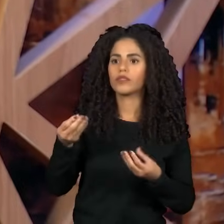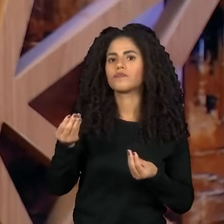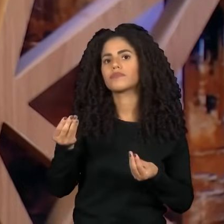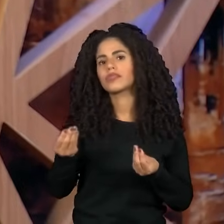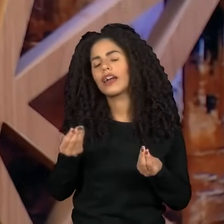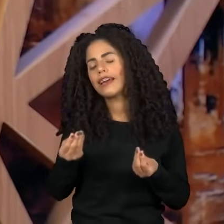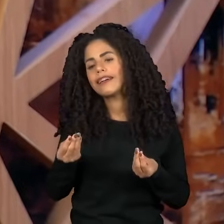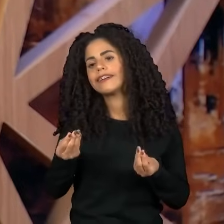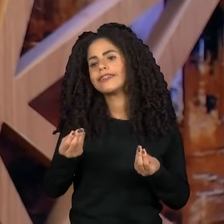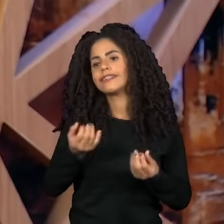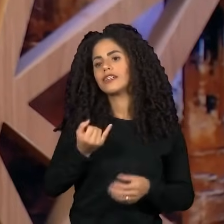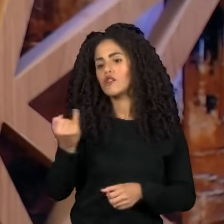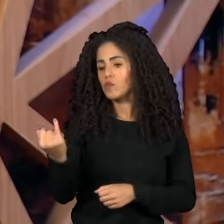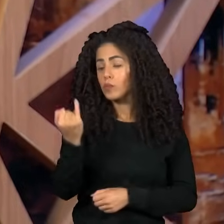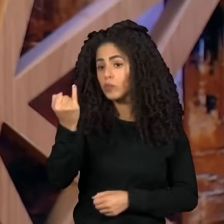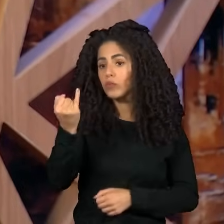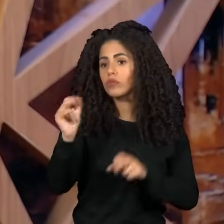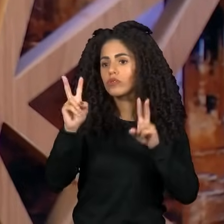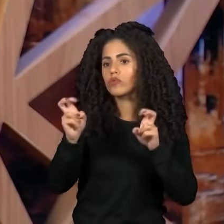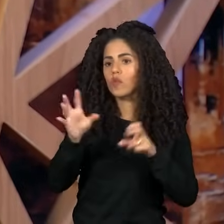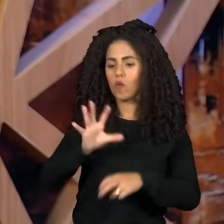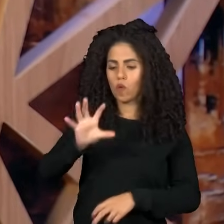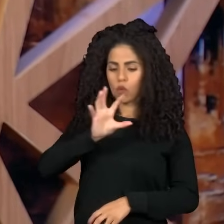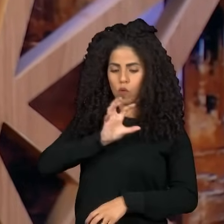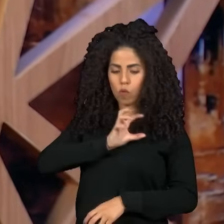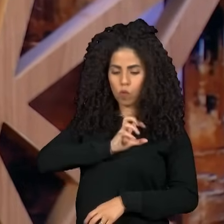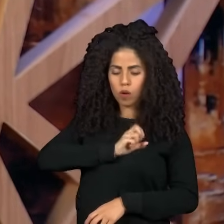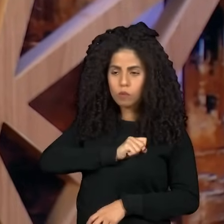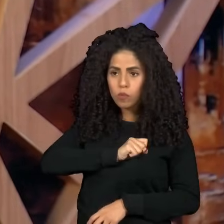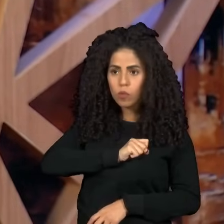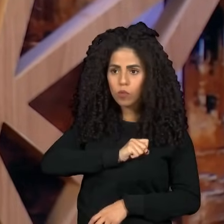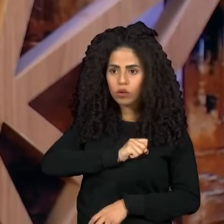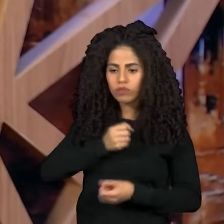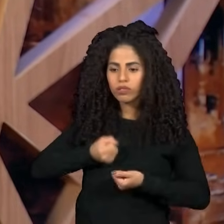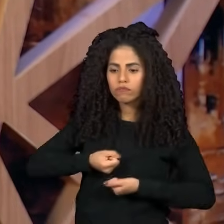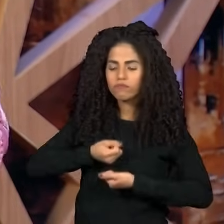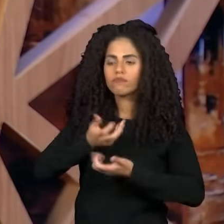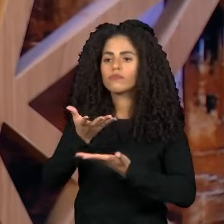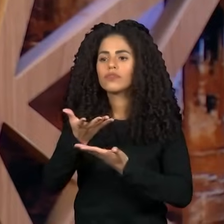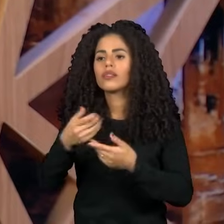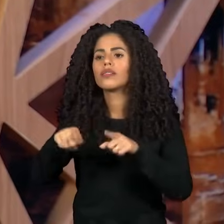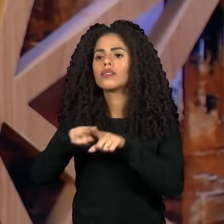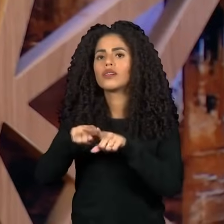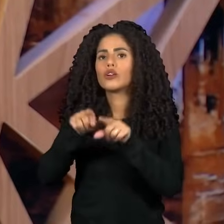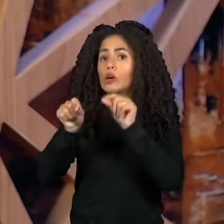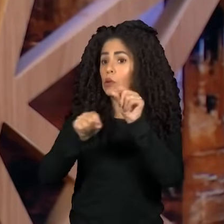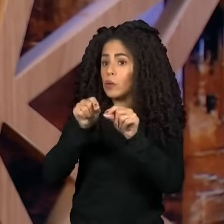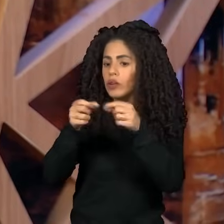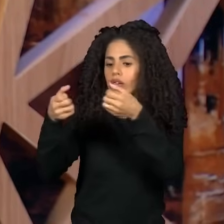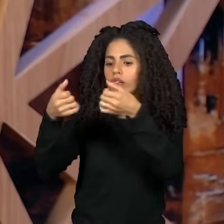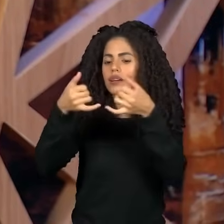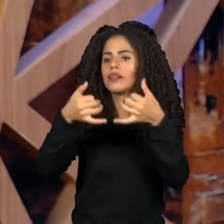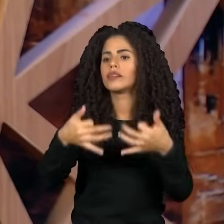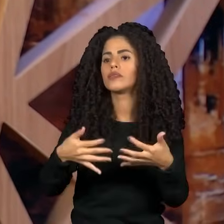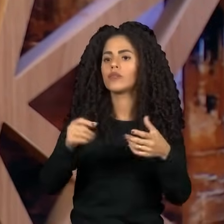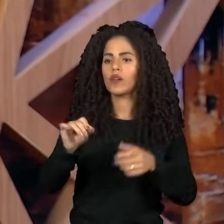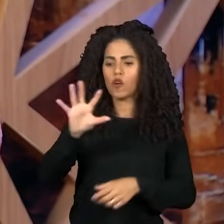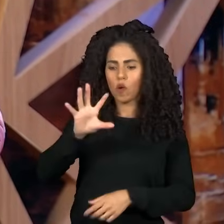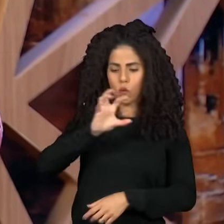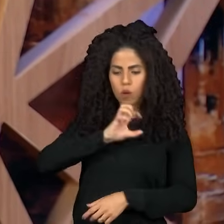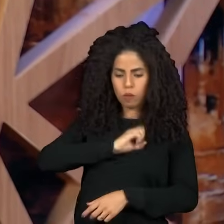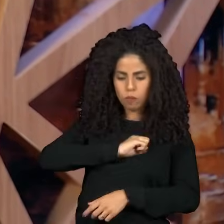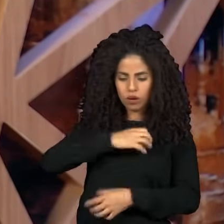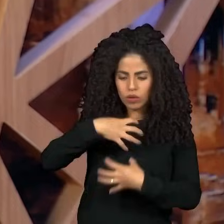extremamente importante, que é o amor como partilha, né? Inclusive, ela traz no Espírito da Intimidade que o amor é um